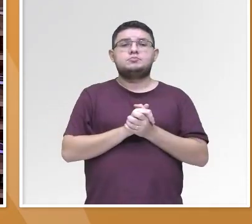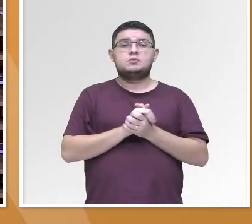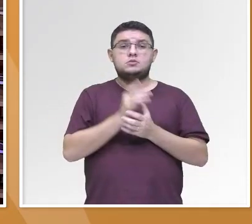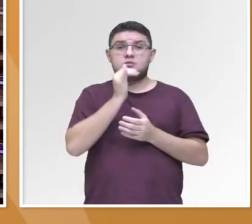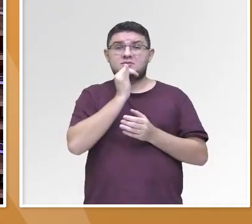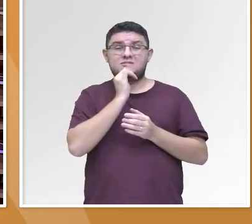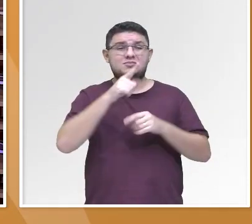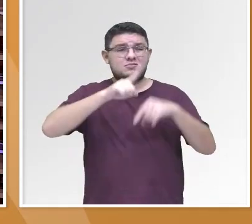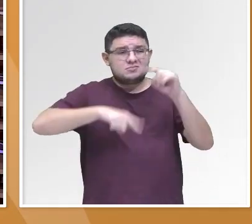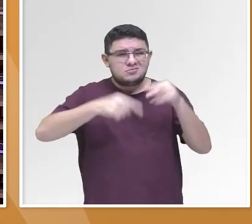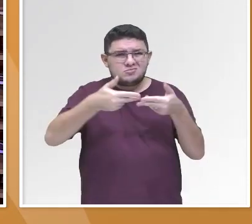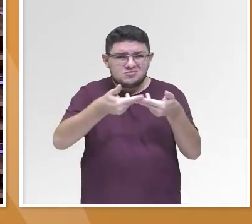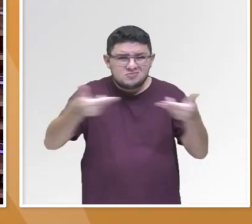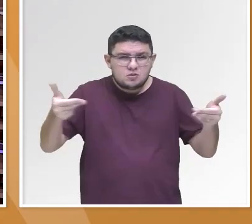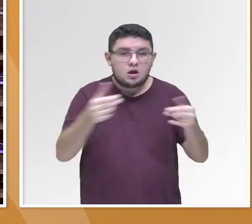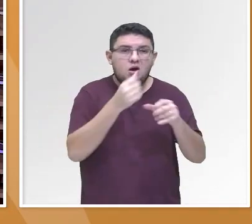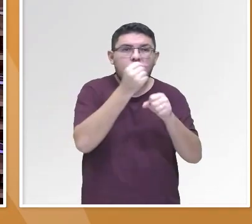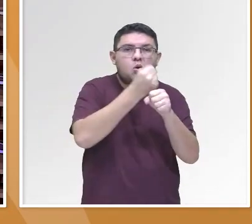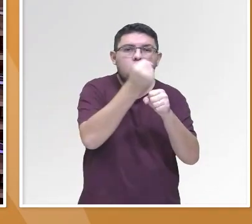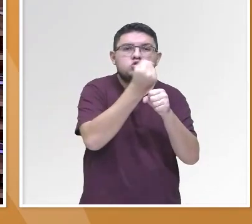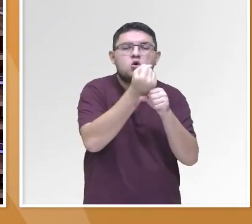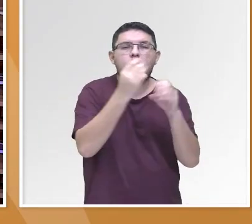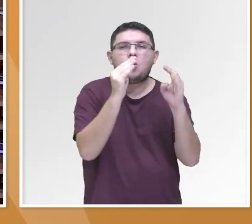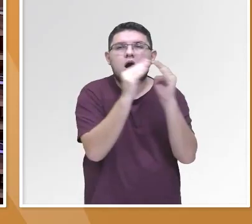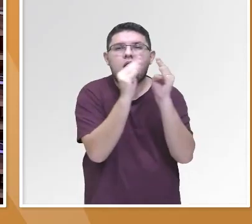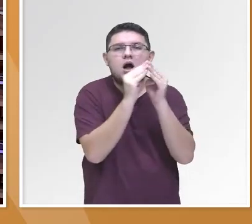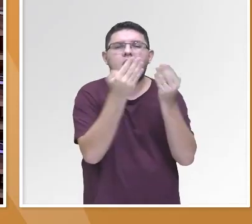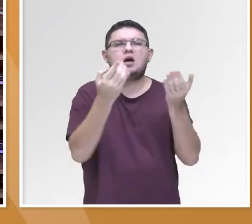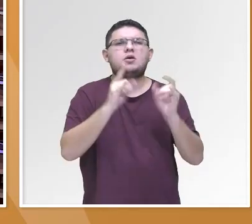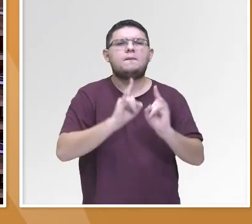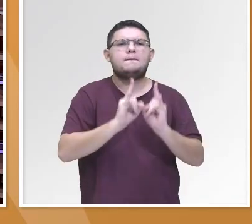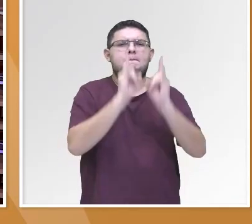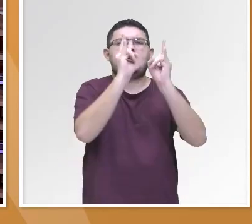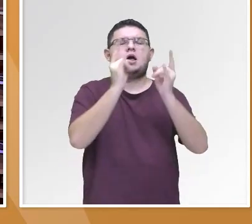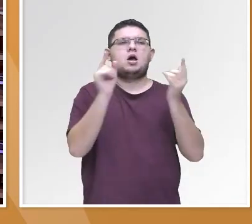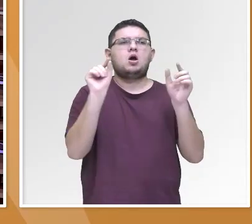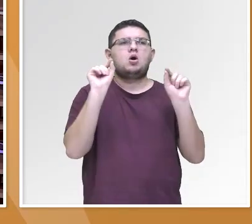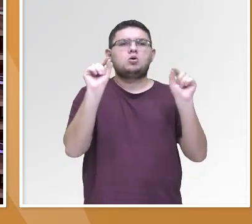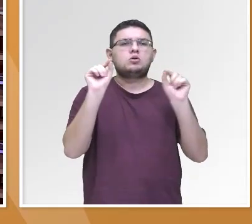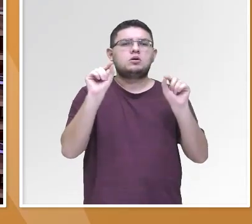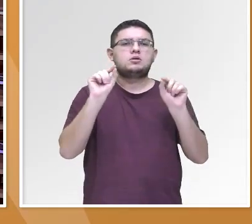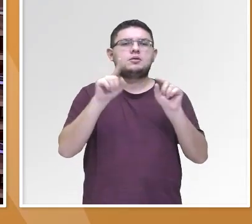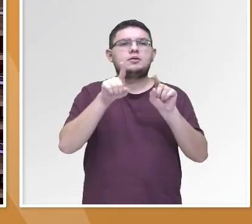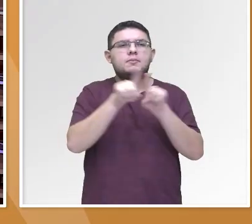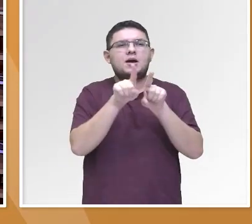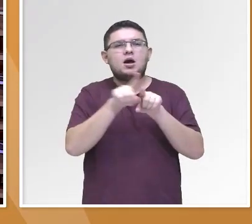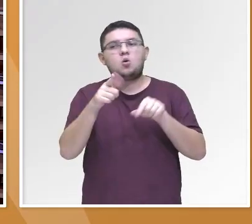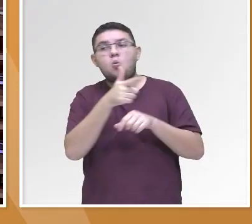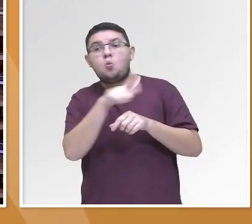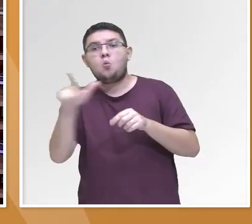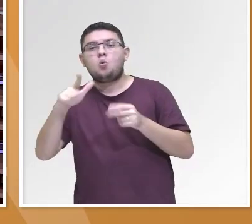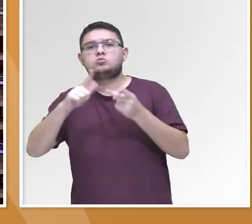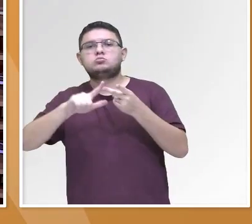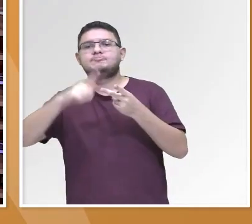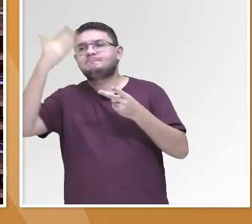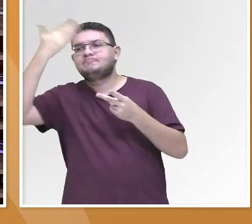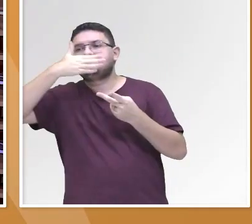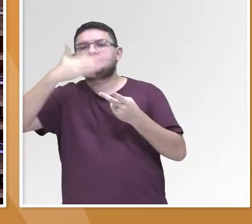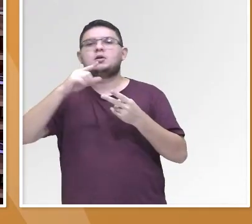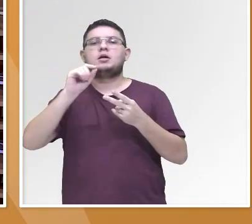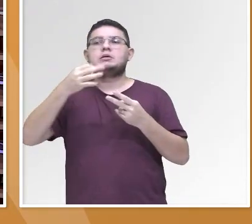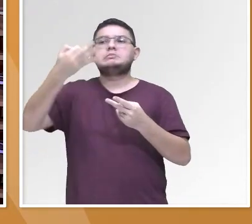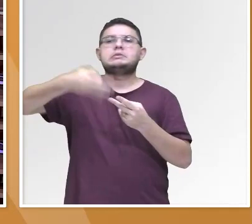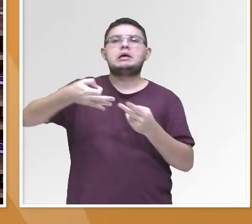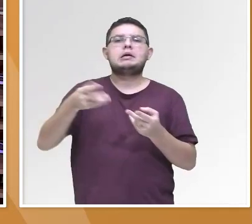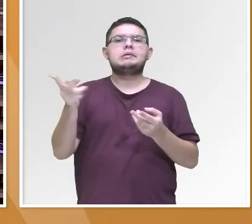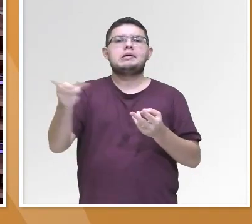de casa, até o modo de construir a casa, um prédio, ou mesmo essa questão do que é certo e errado que um povo designou como sendo certo